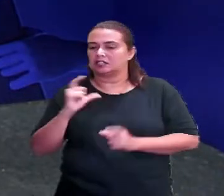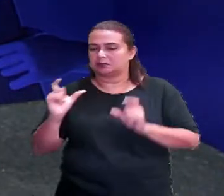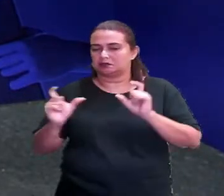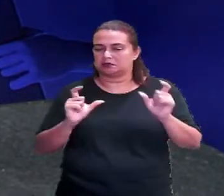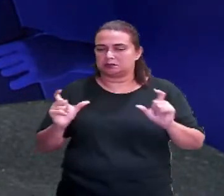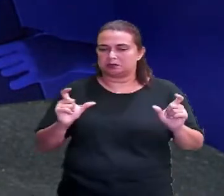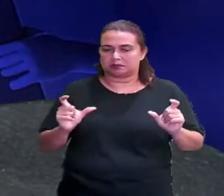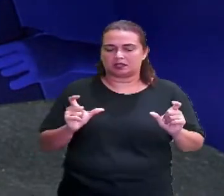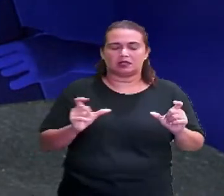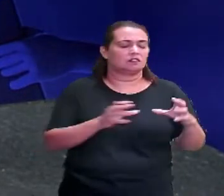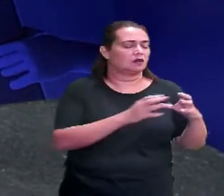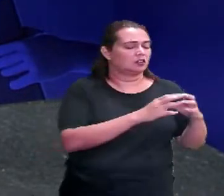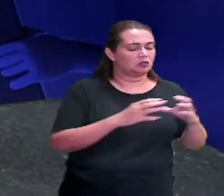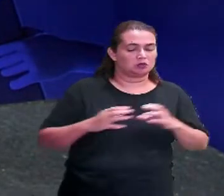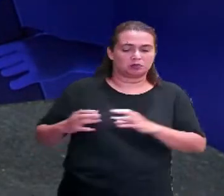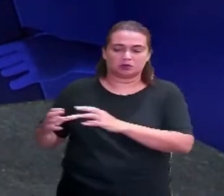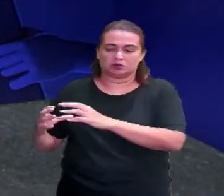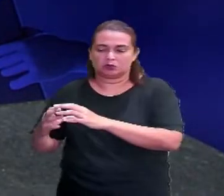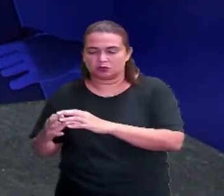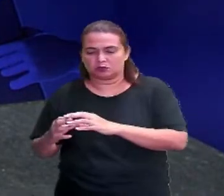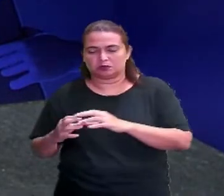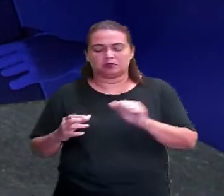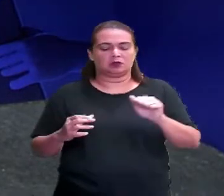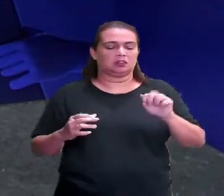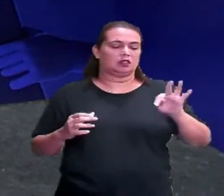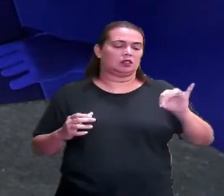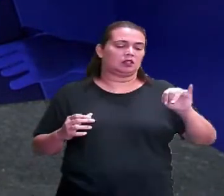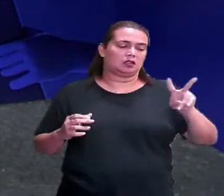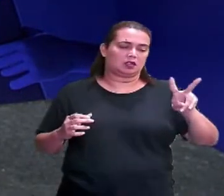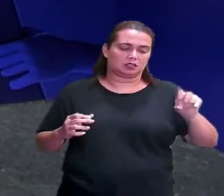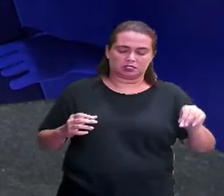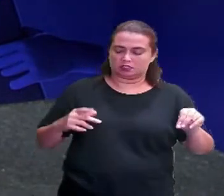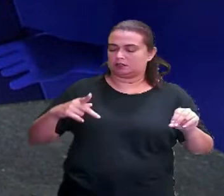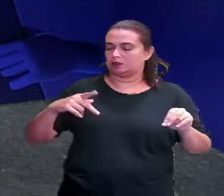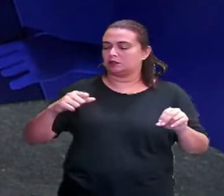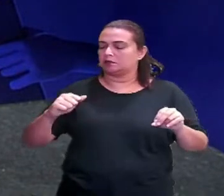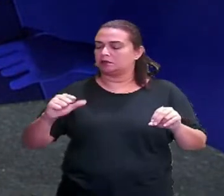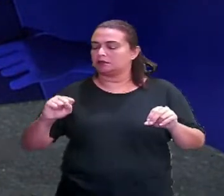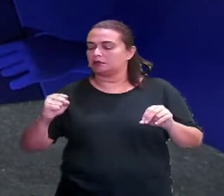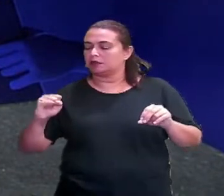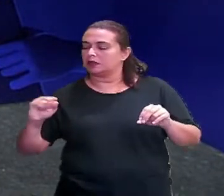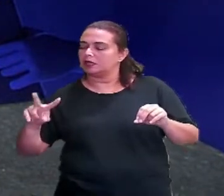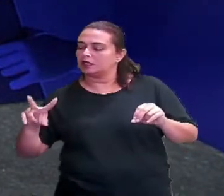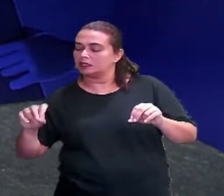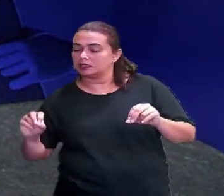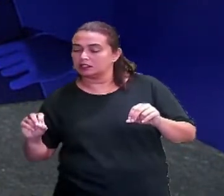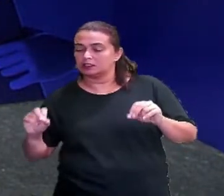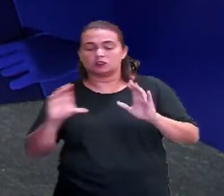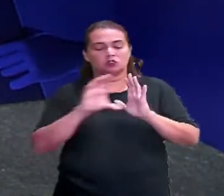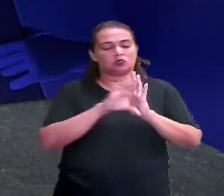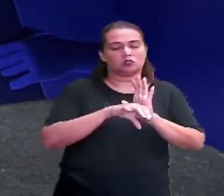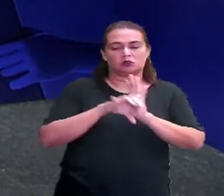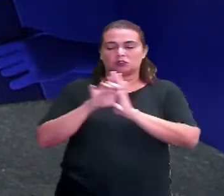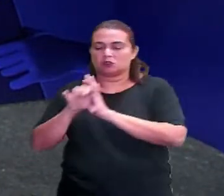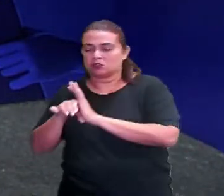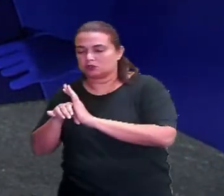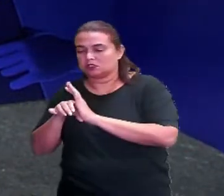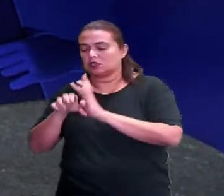e passivo são conceitos muito mais específicos do que seu uso geral em outros grupos.